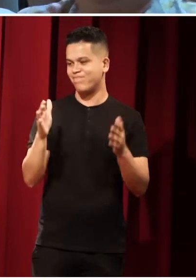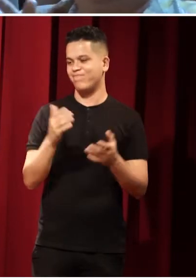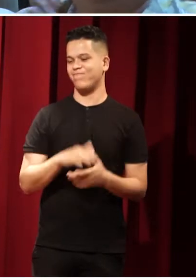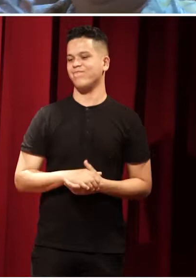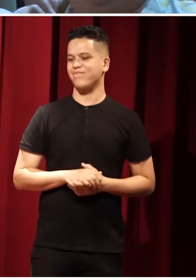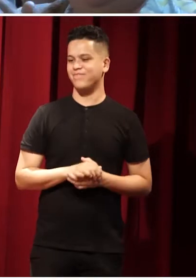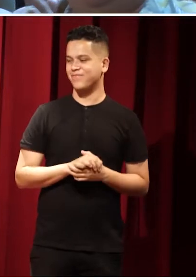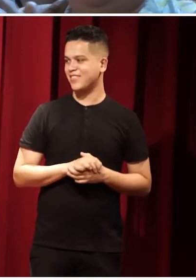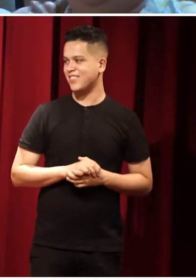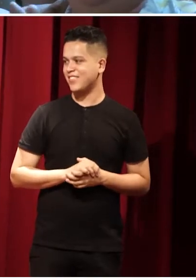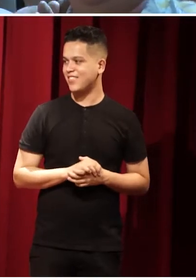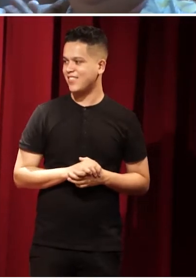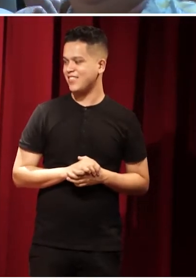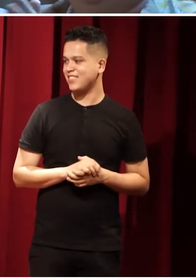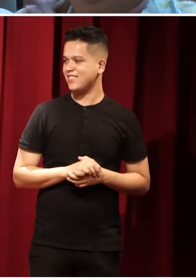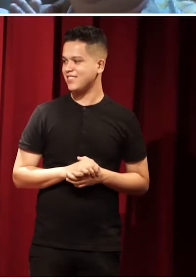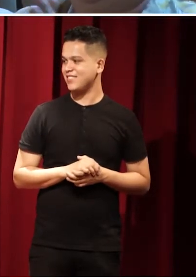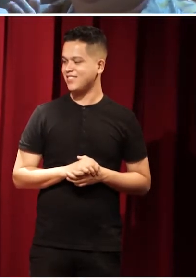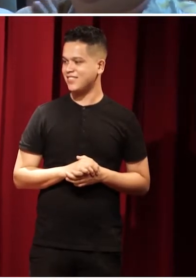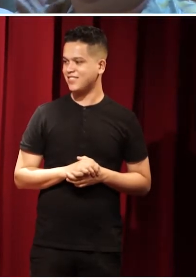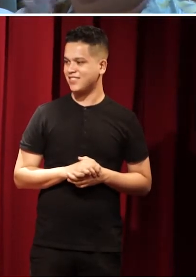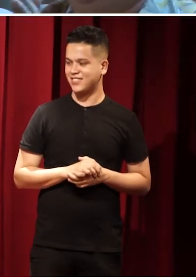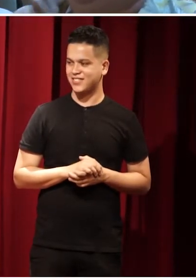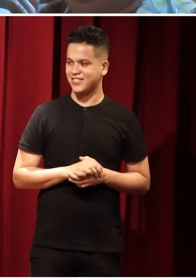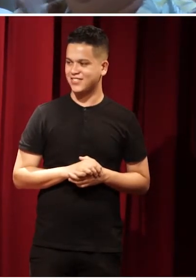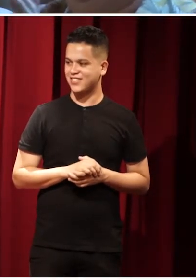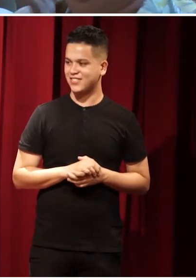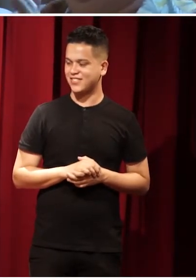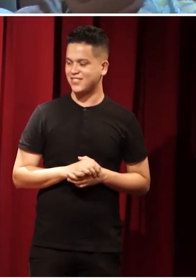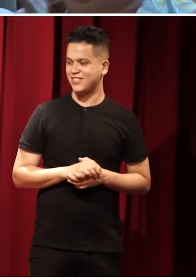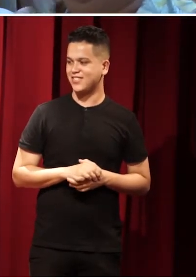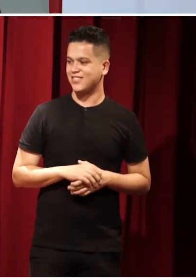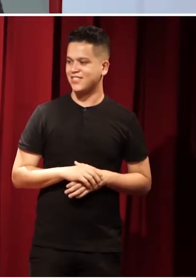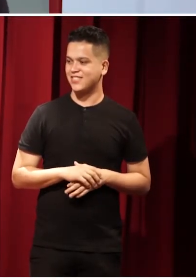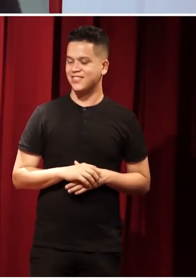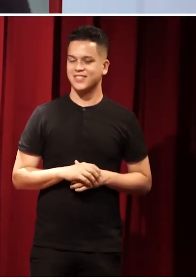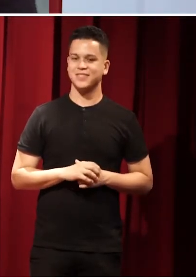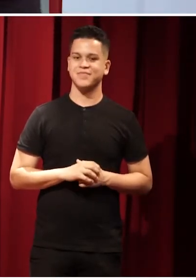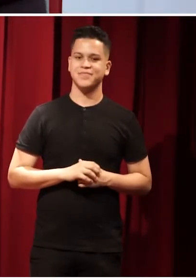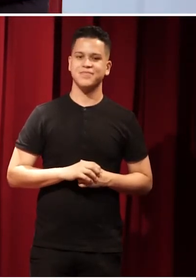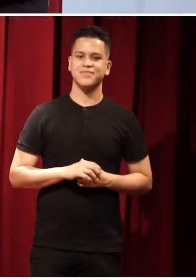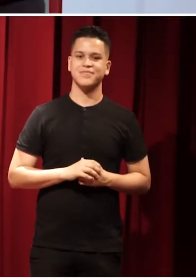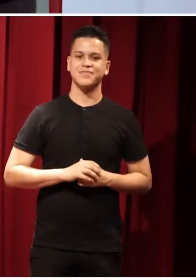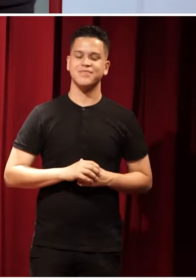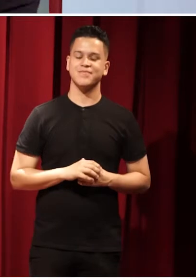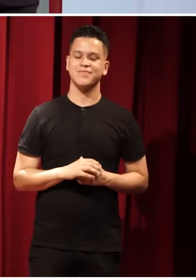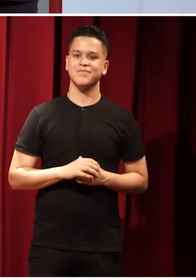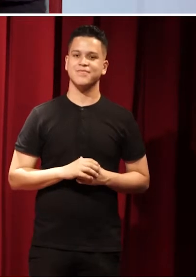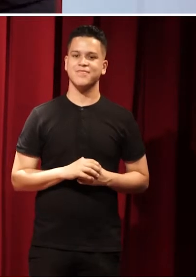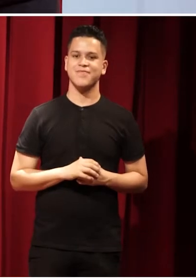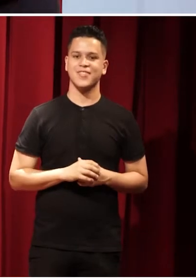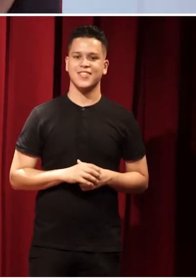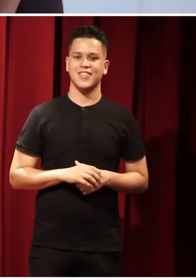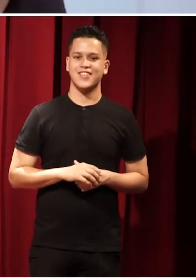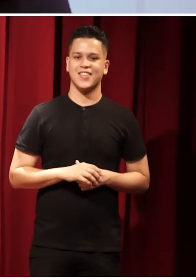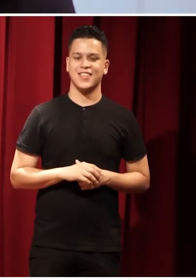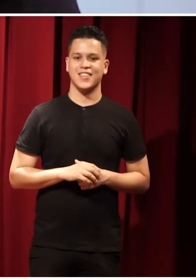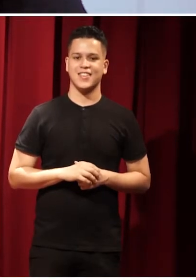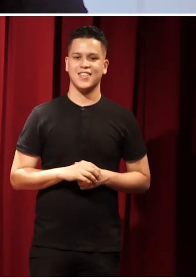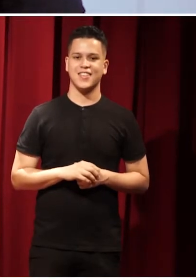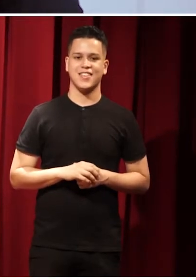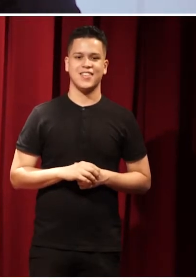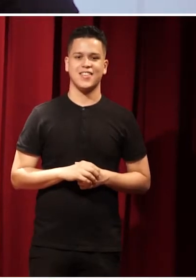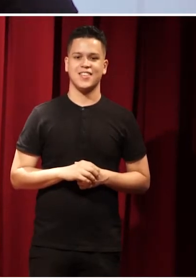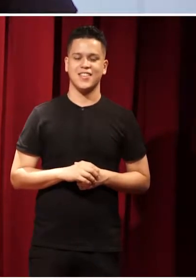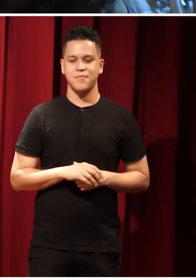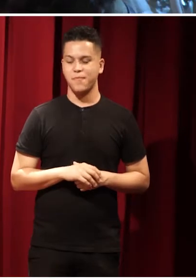e professor sênior do Instituto de Energia e Ambiente da USP, Ricardo Abramovay. Ricardo e Afonso se cumprimentam.